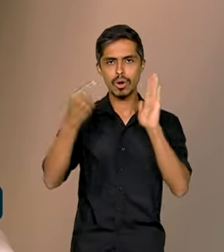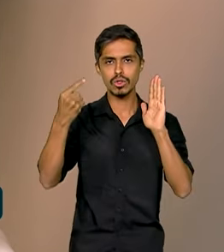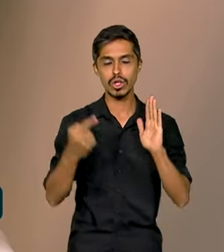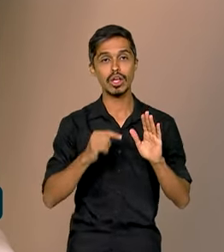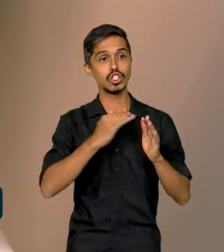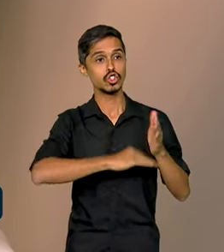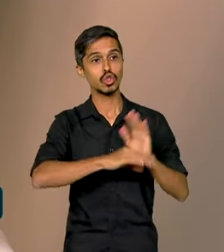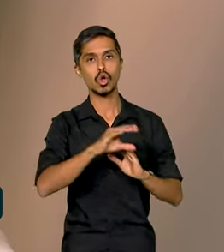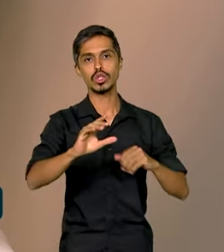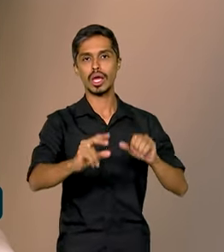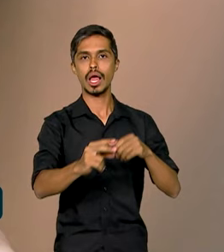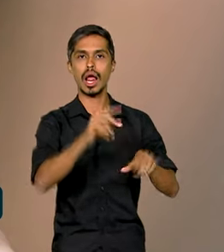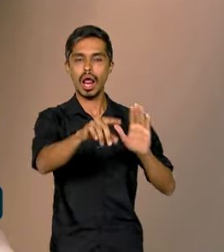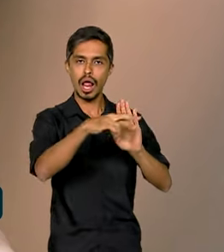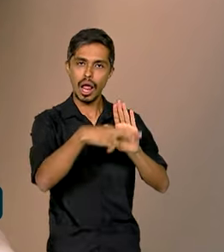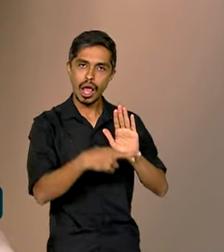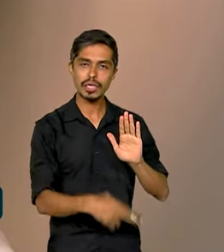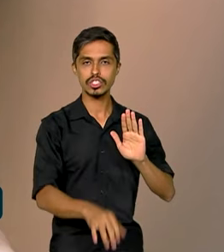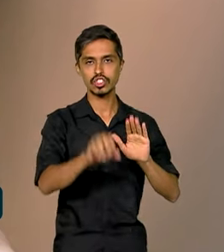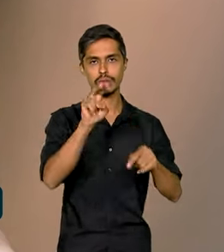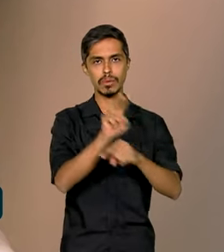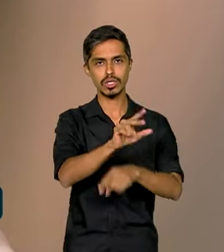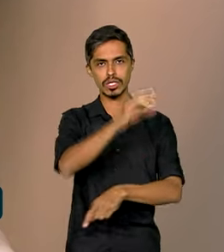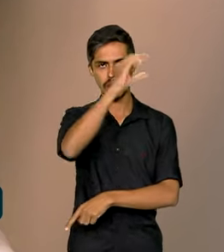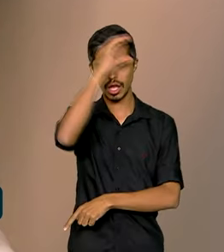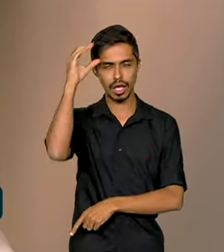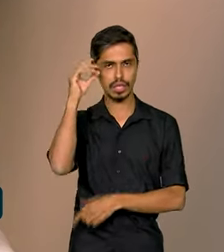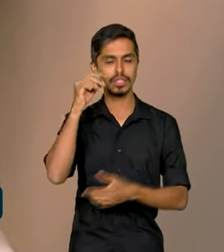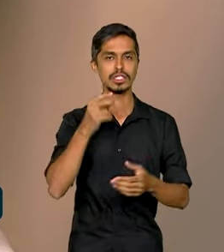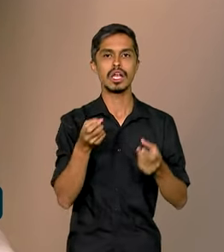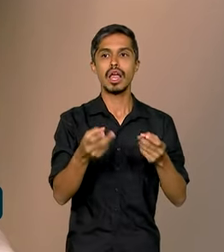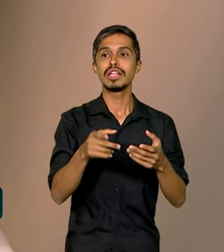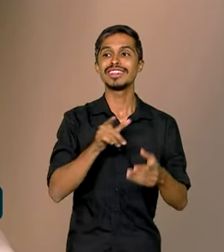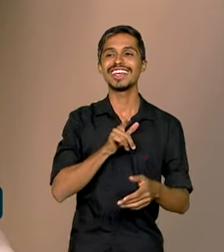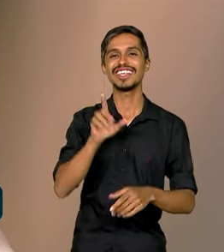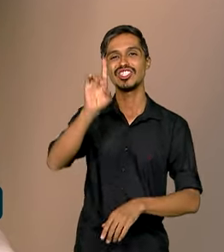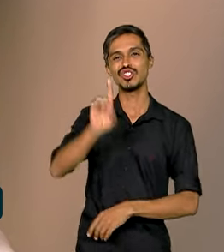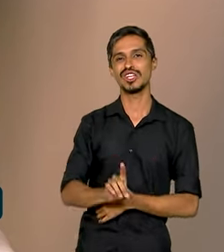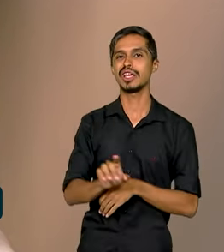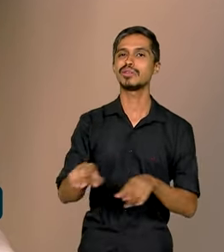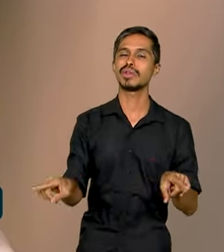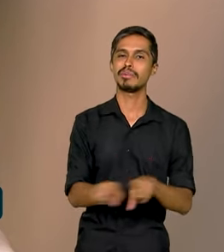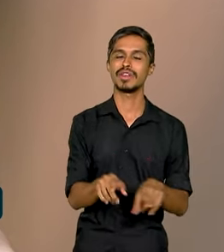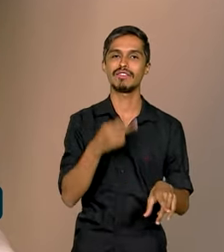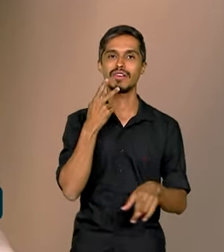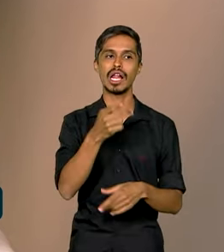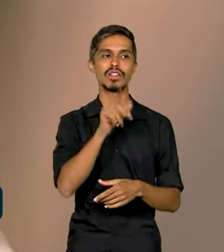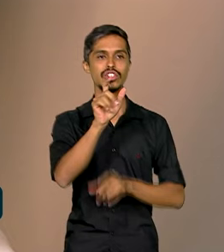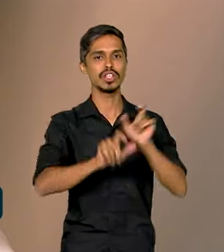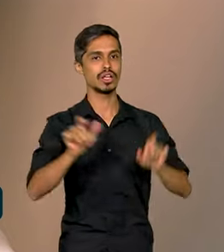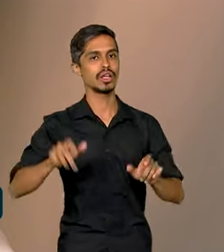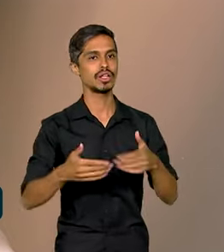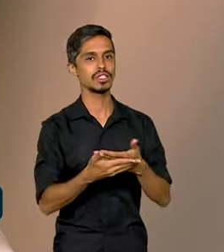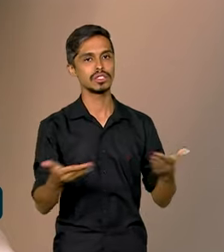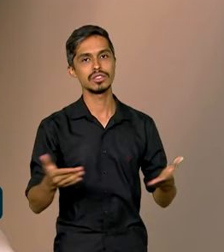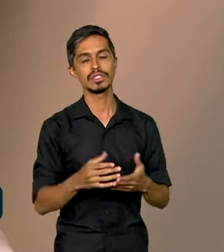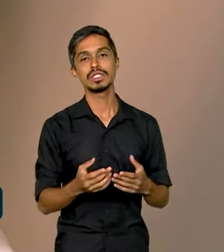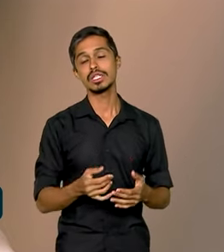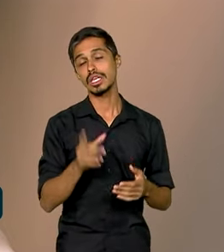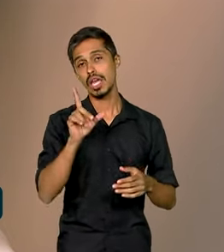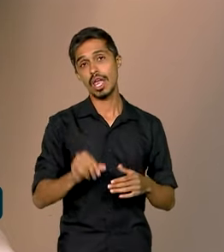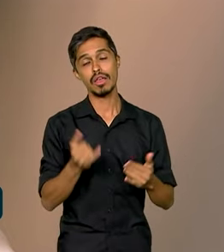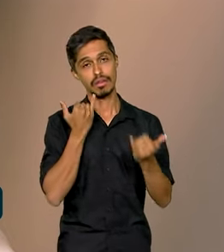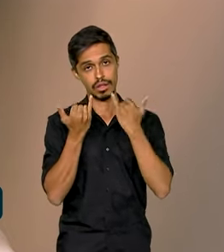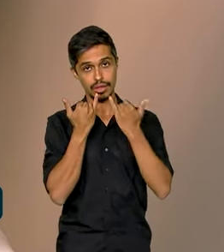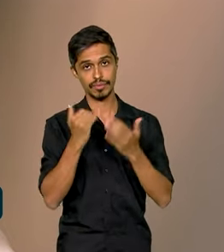códig defesa consumidor mas que é um dever que também Lhe garante um direito né falando dos fornecedores que é a informação